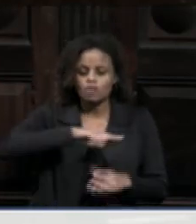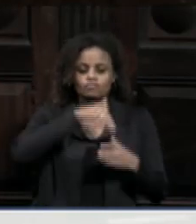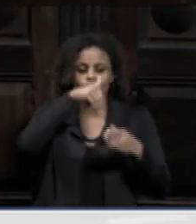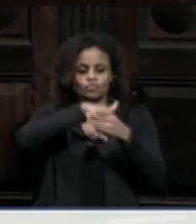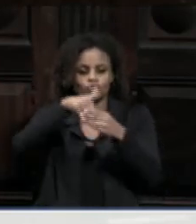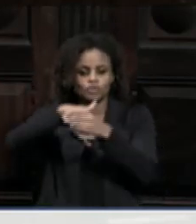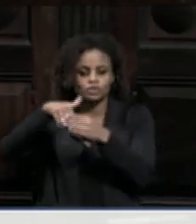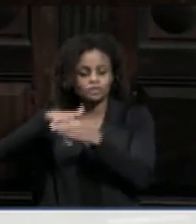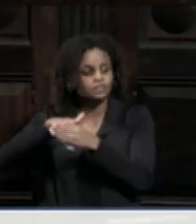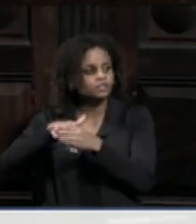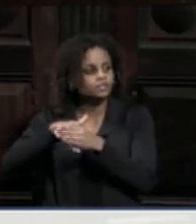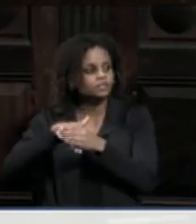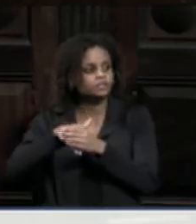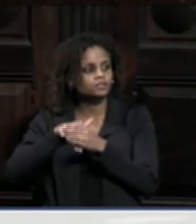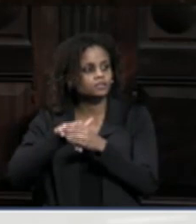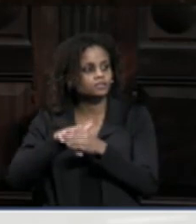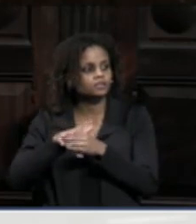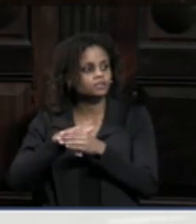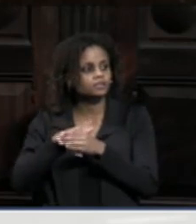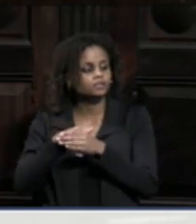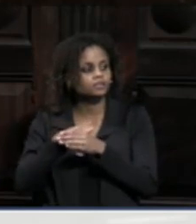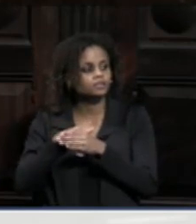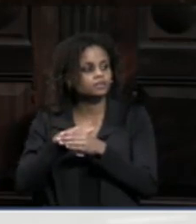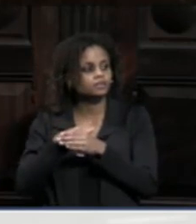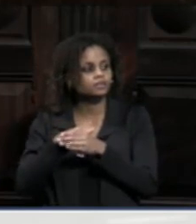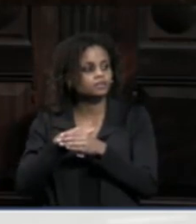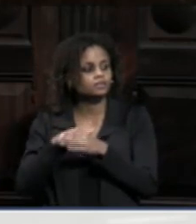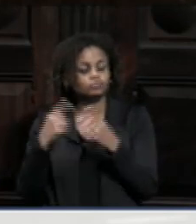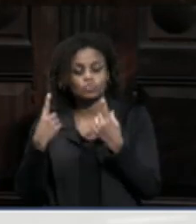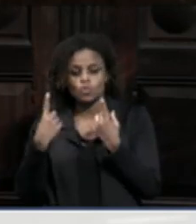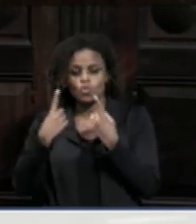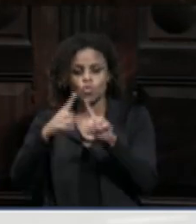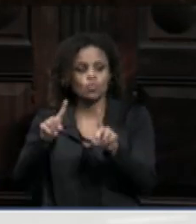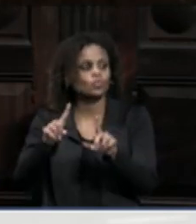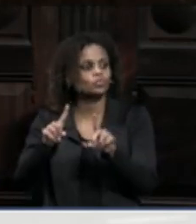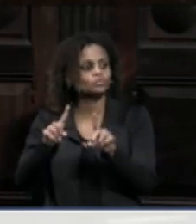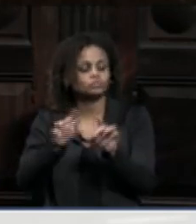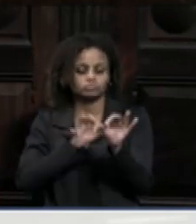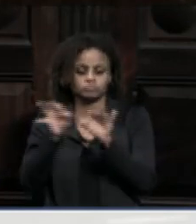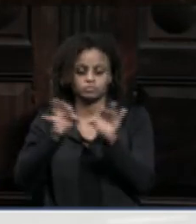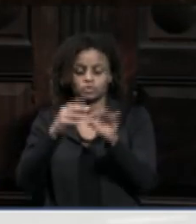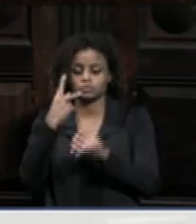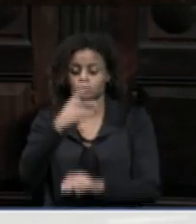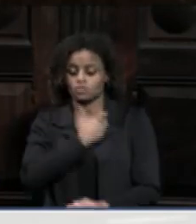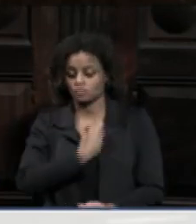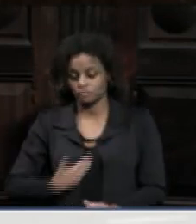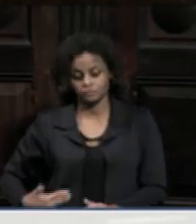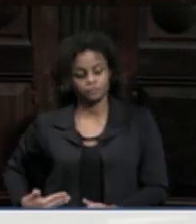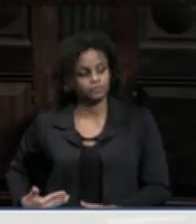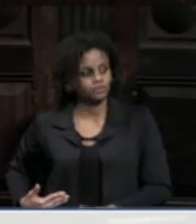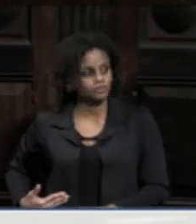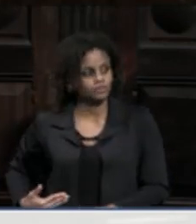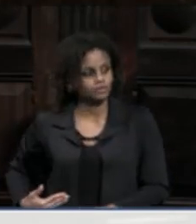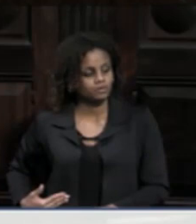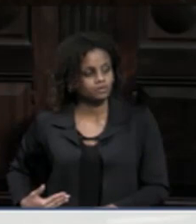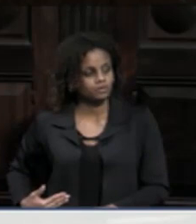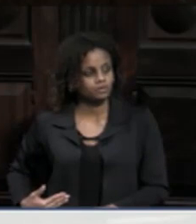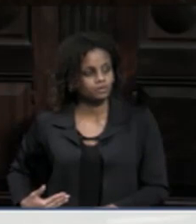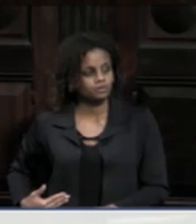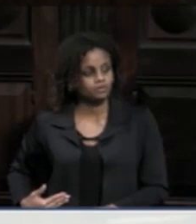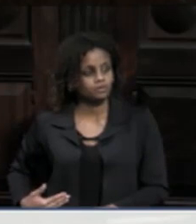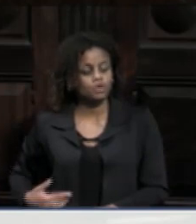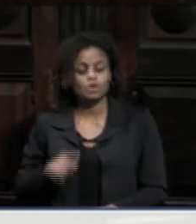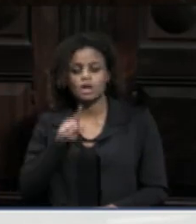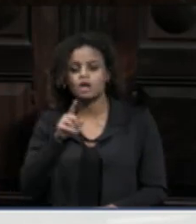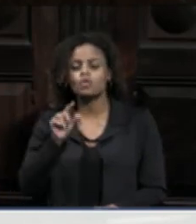votaríamos contrários ao projeto do governo que queria